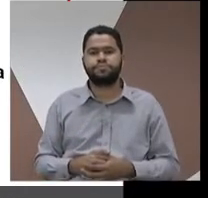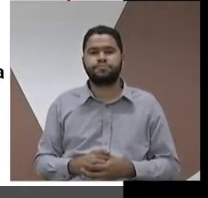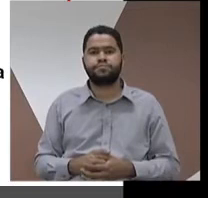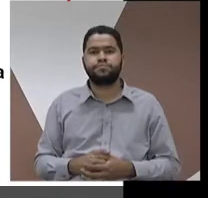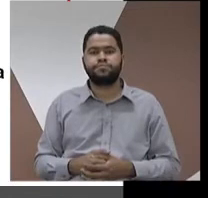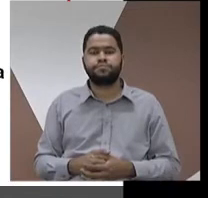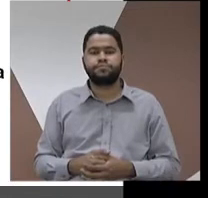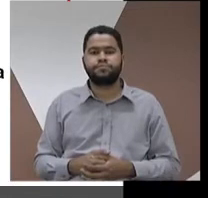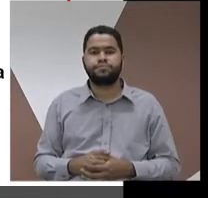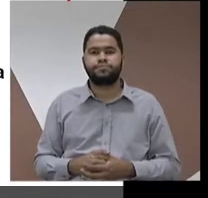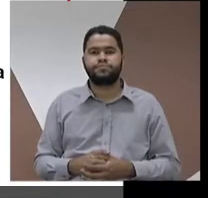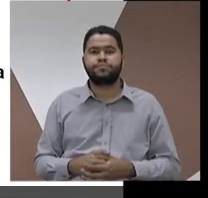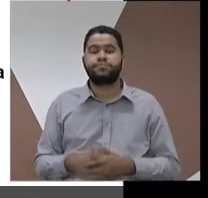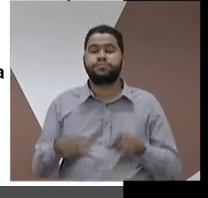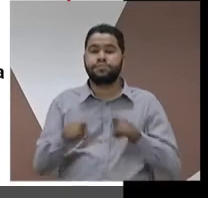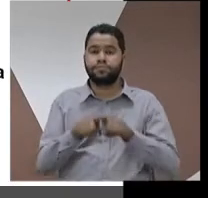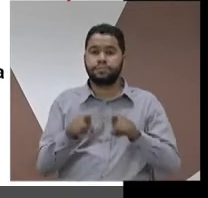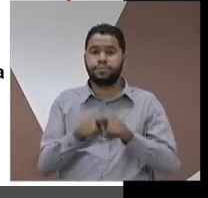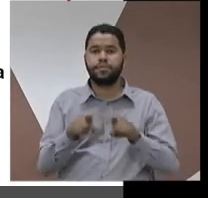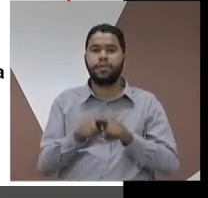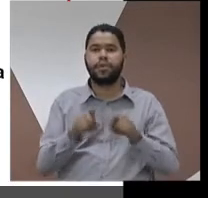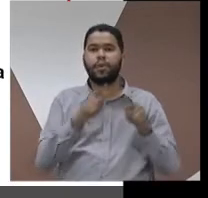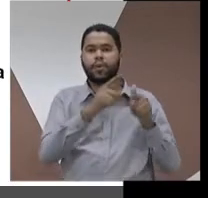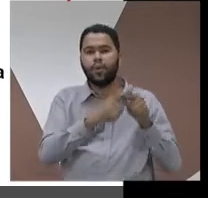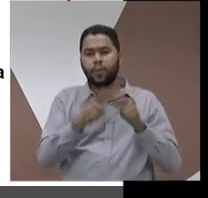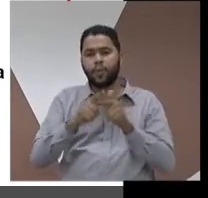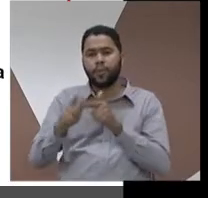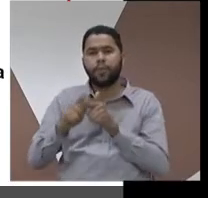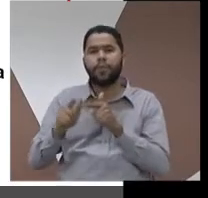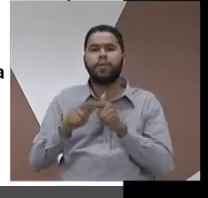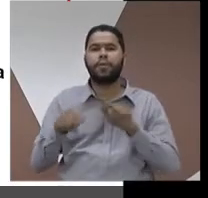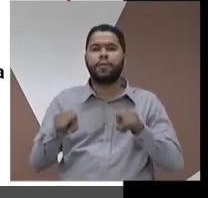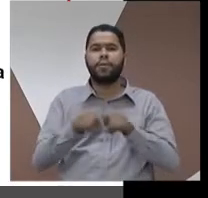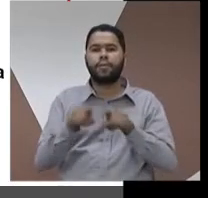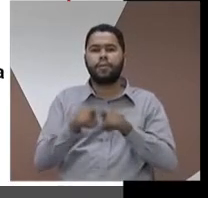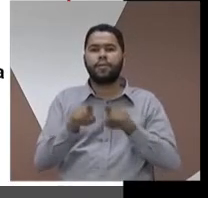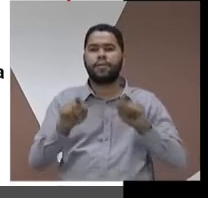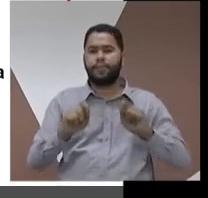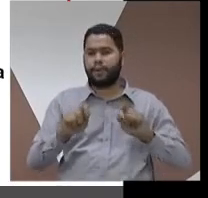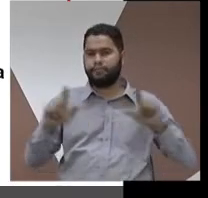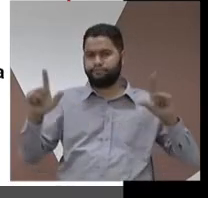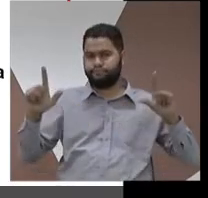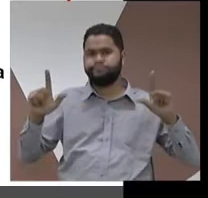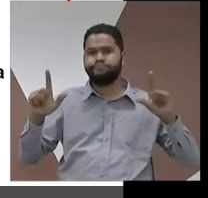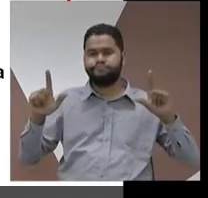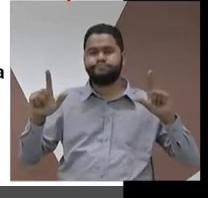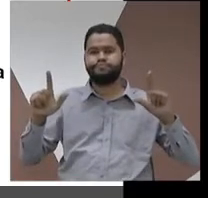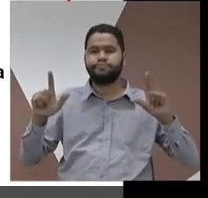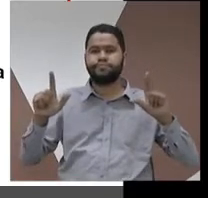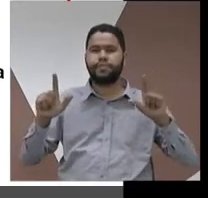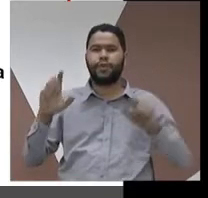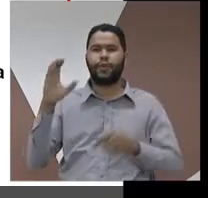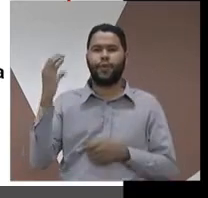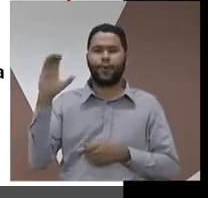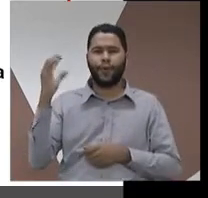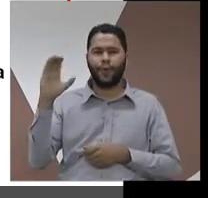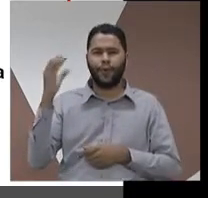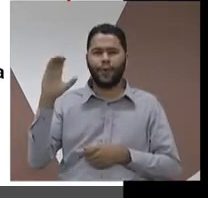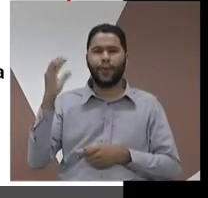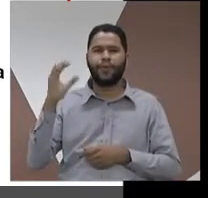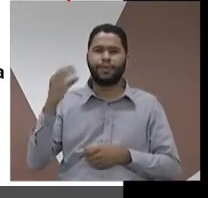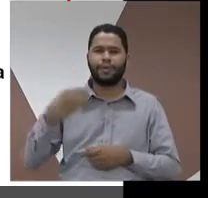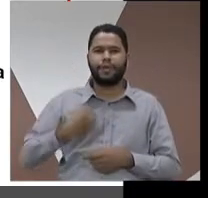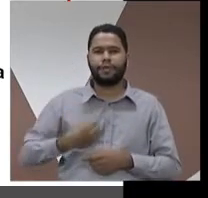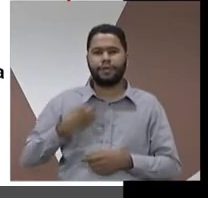3. Né? Tivemos um problema na transmissão da audiência em Contagem, contamos com a presença